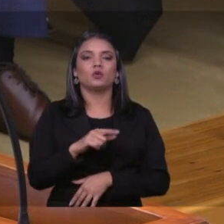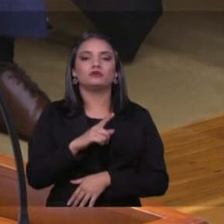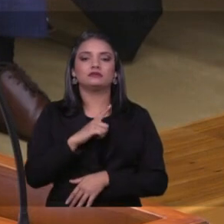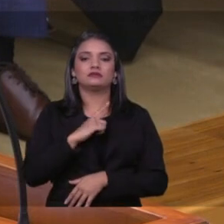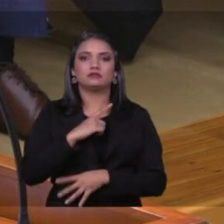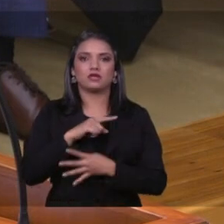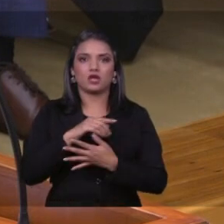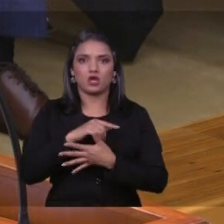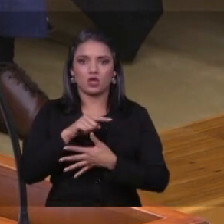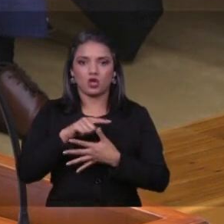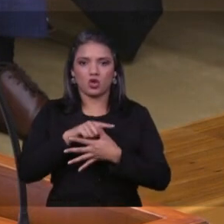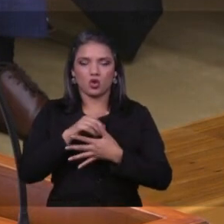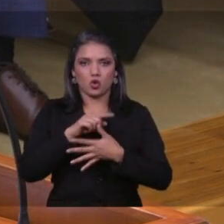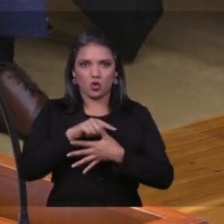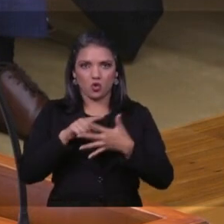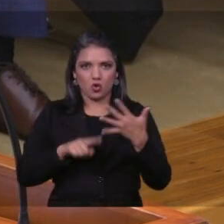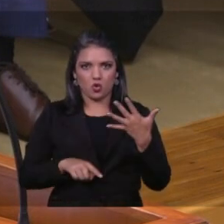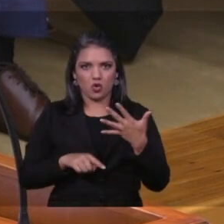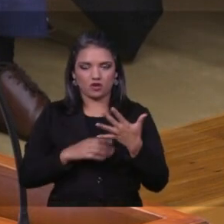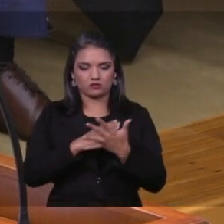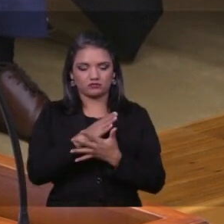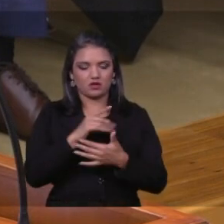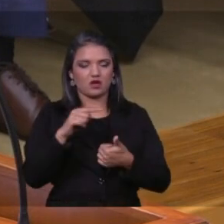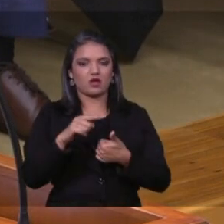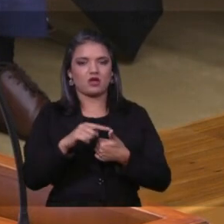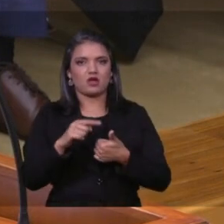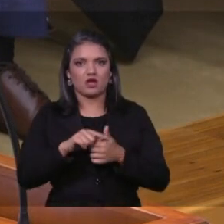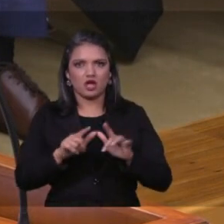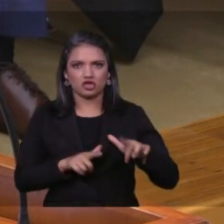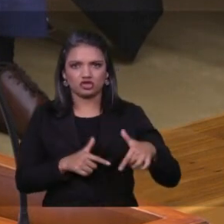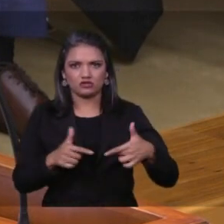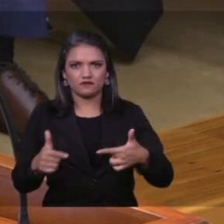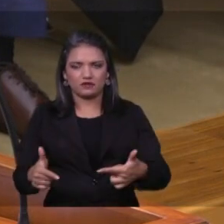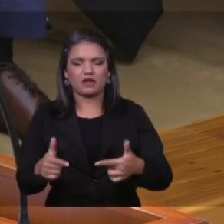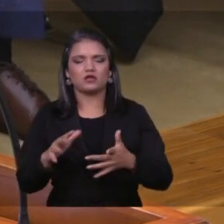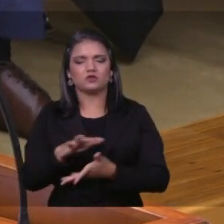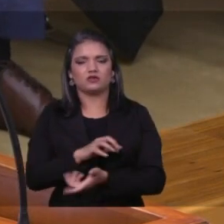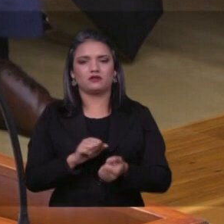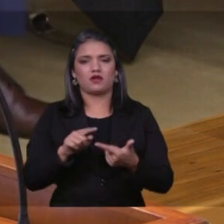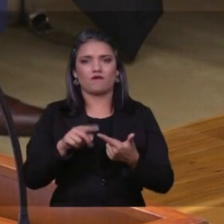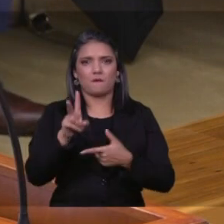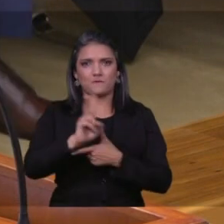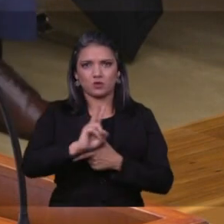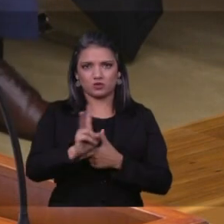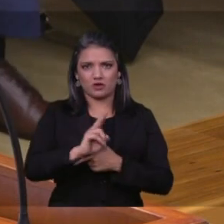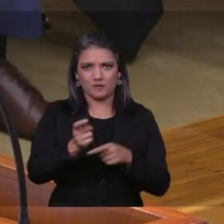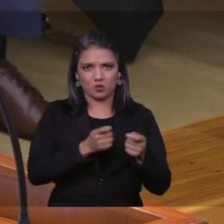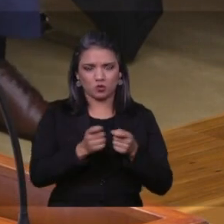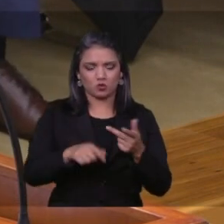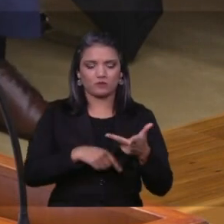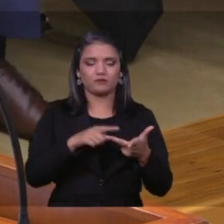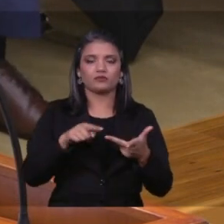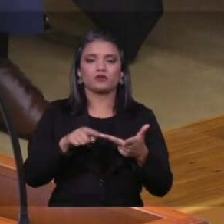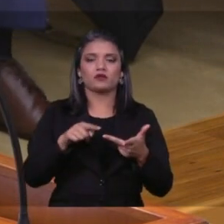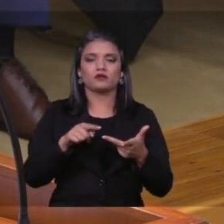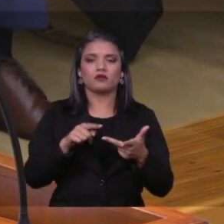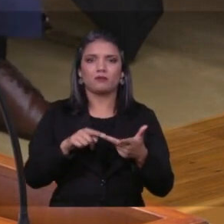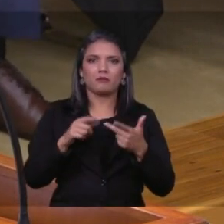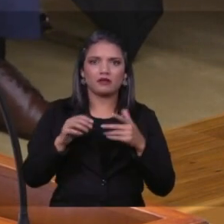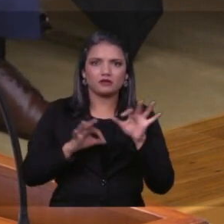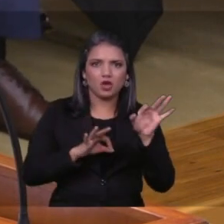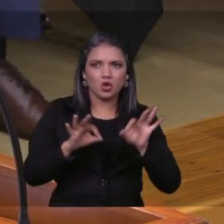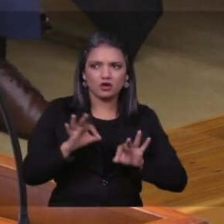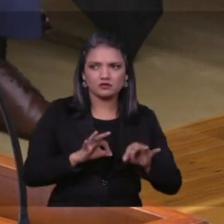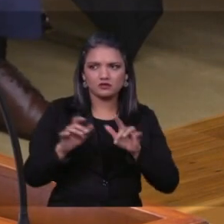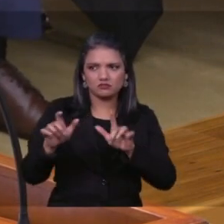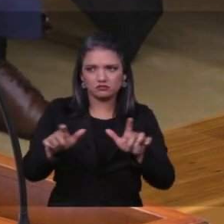eixos: atividades produtivas sustentáveis, monitoramento e controle ambiental, ordenamento fundiário e territorial